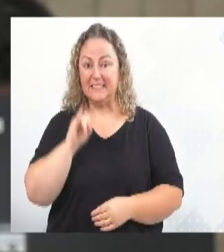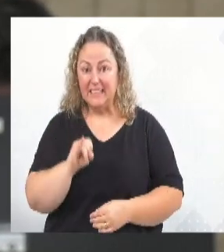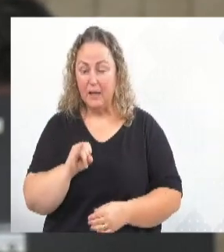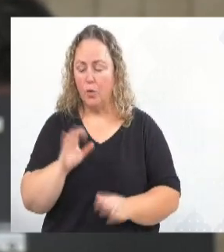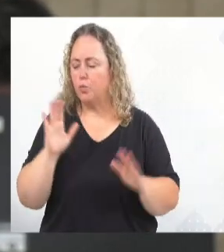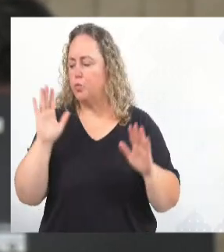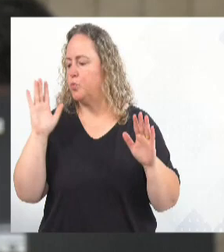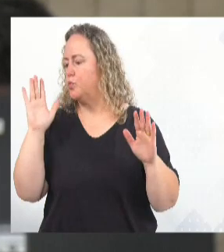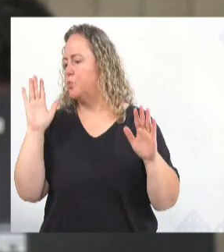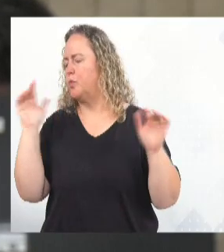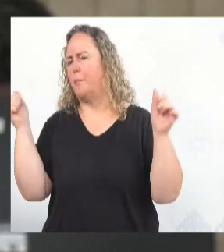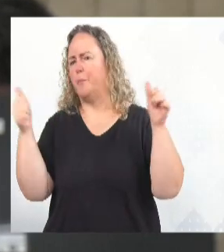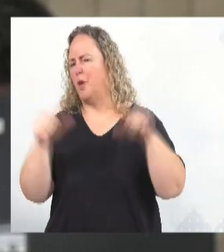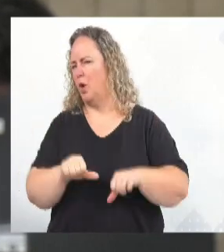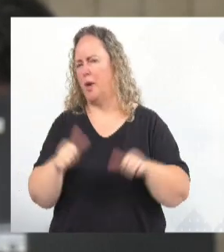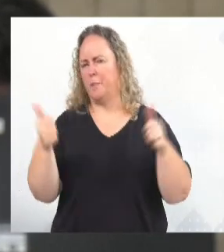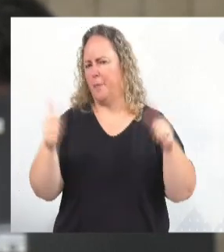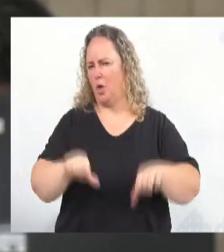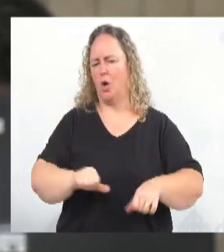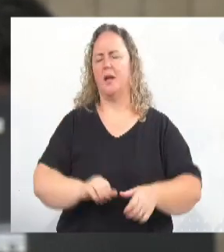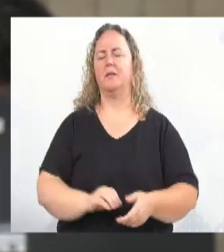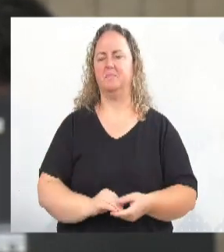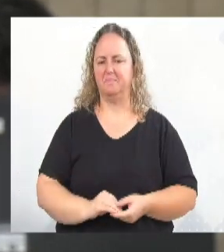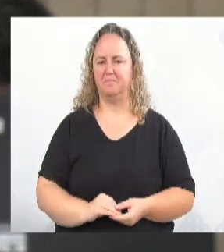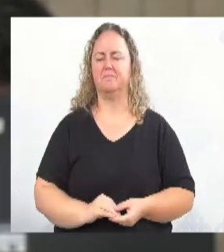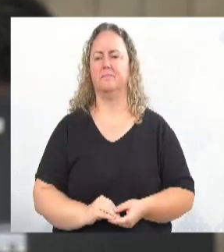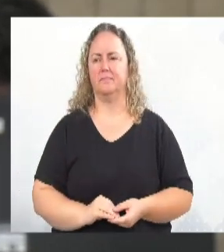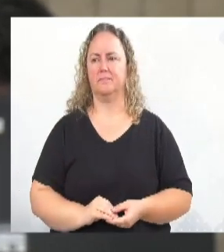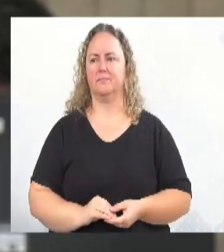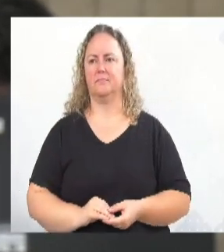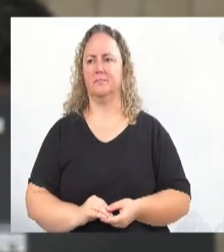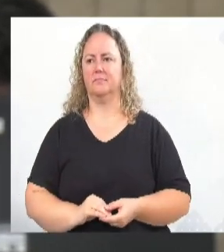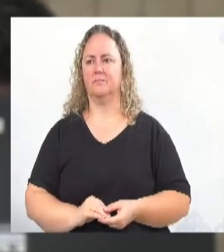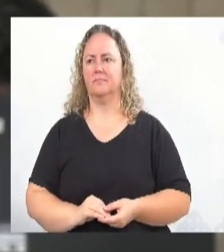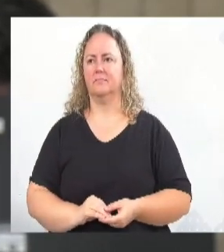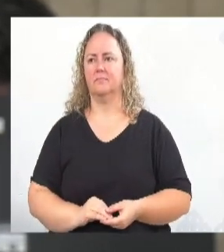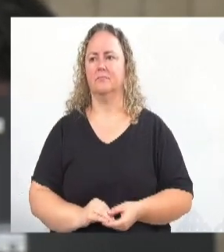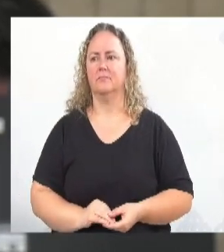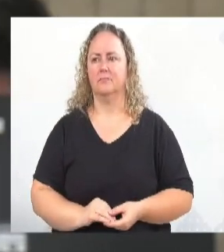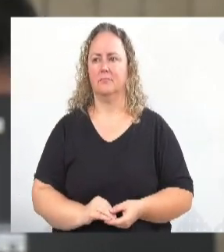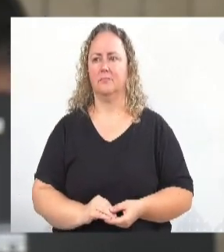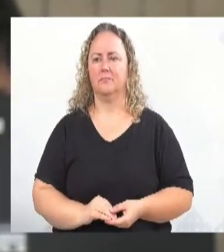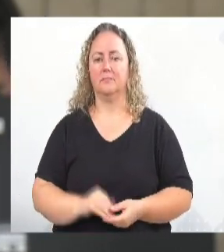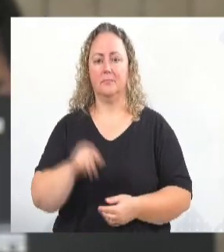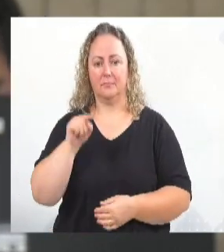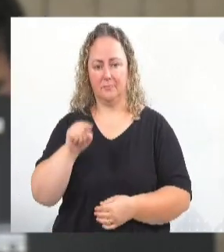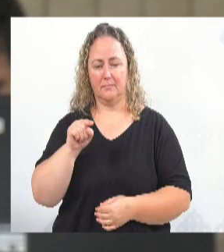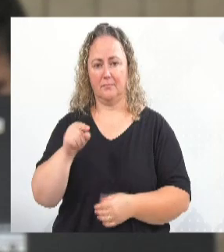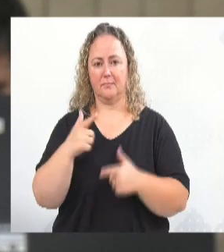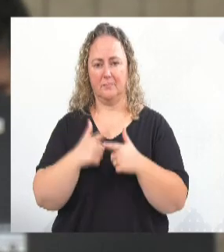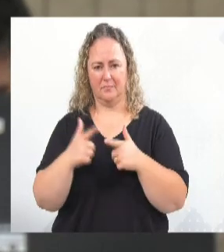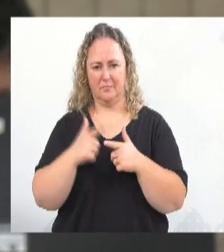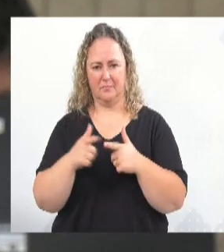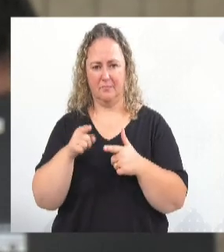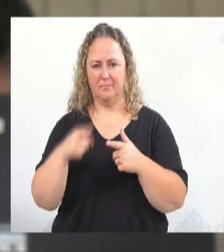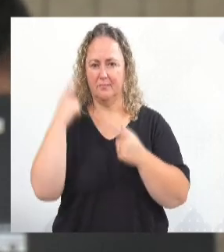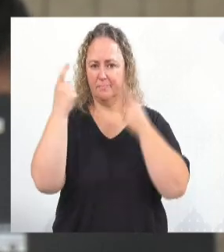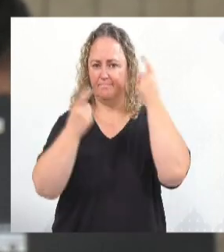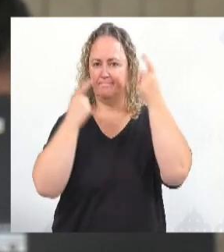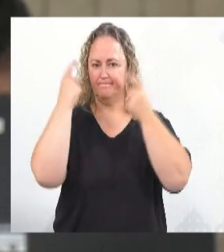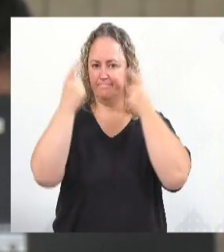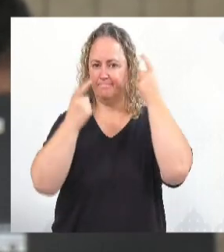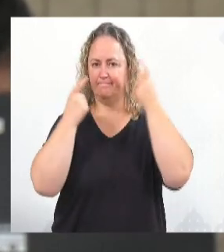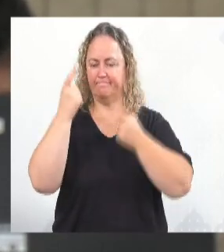feito um monte de bobagens que ia ser pior ainda. Então, essa situação toda é preocupante. E as